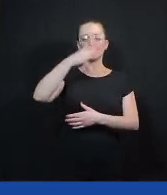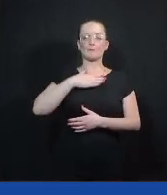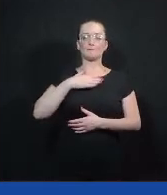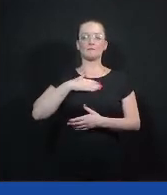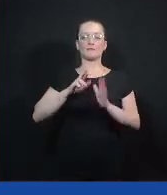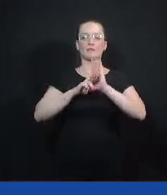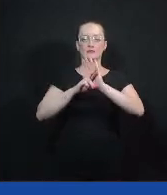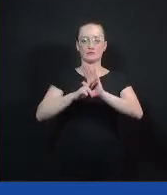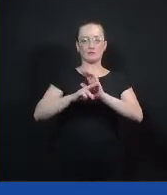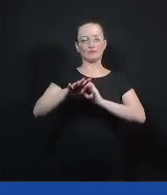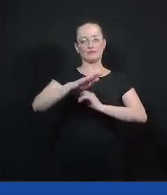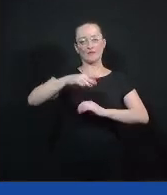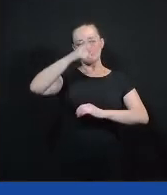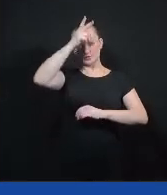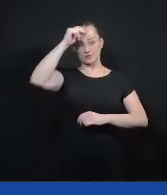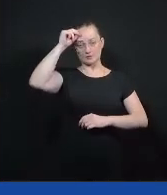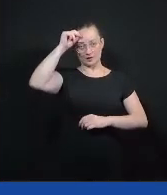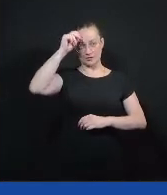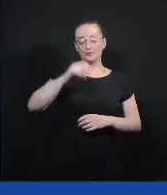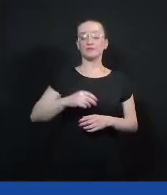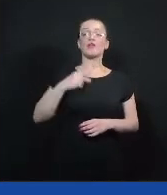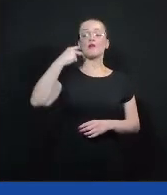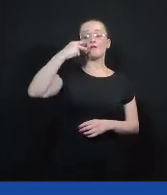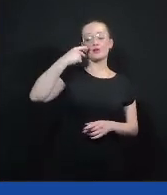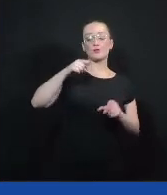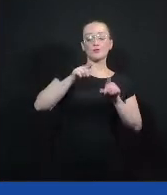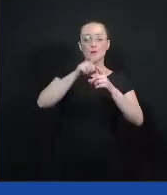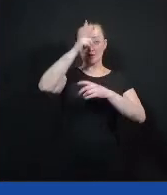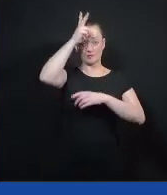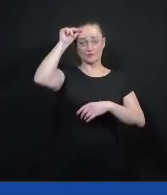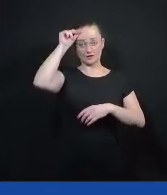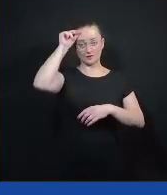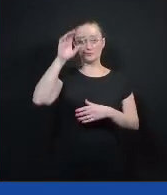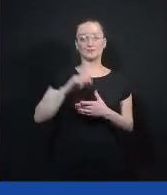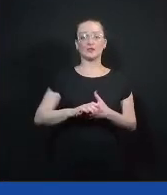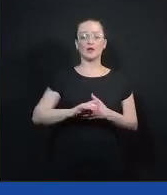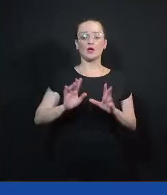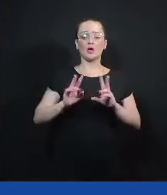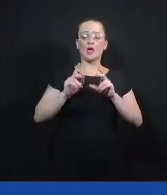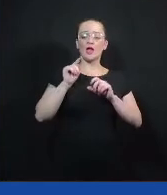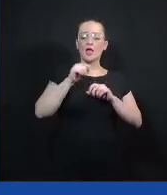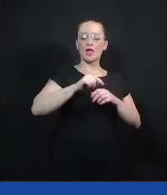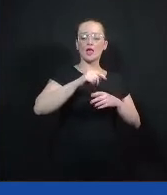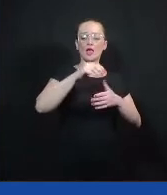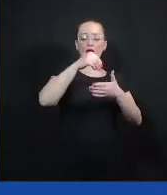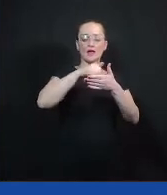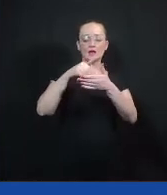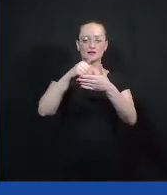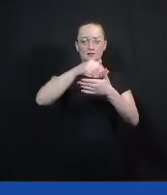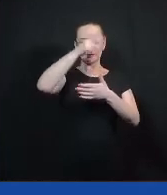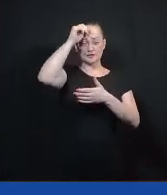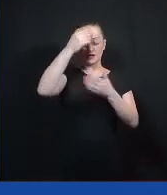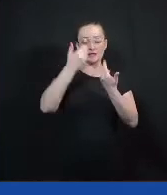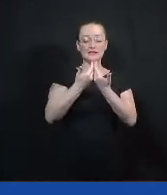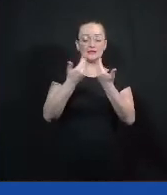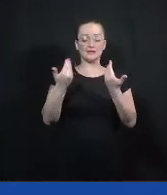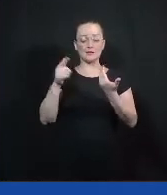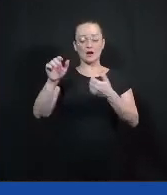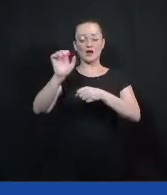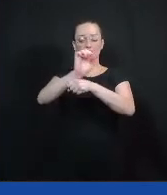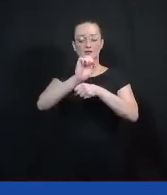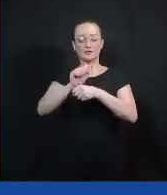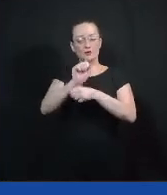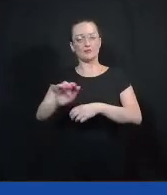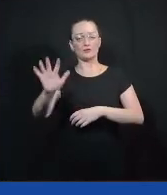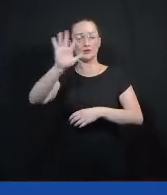no nível municipal, os vereadores e os prefeitos. O fato de que a eleição municipal ela é separada das eleições estaduais e